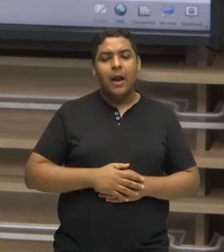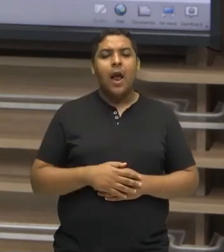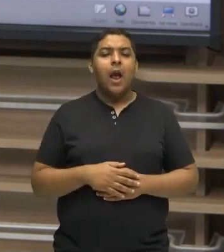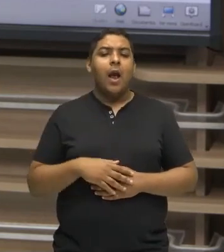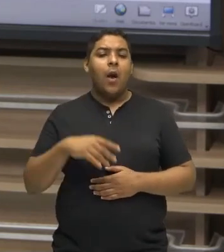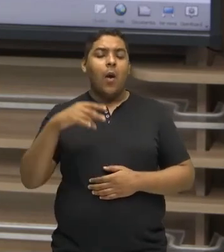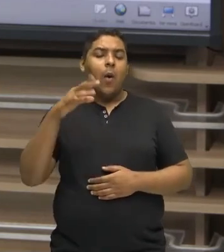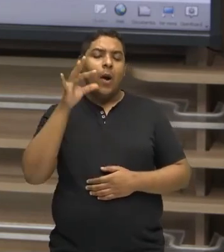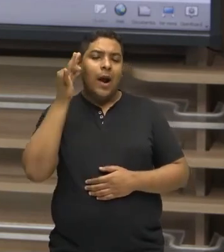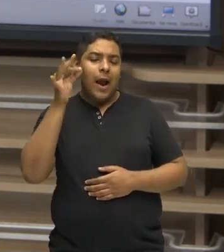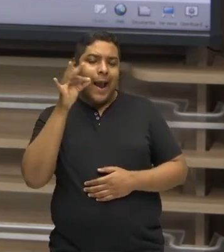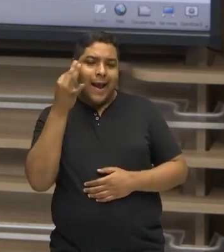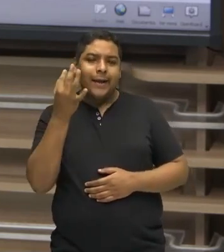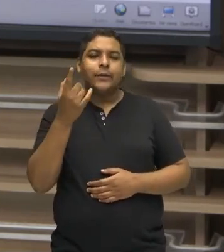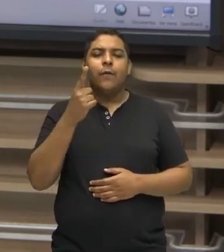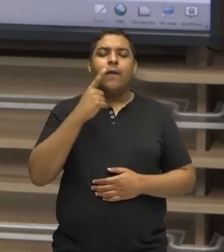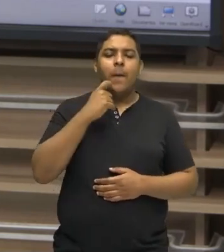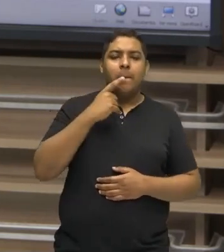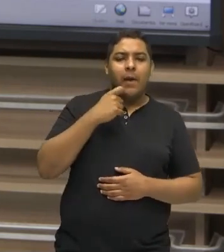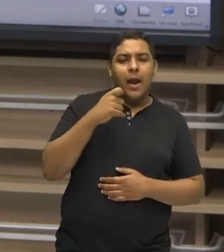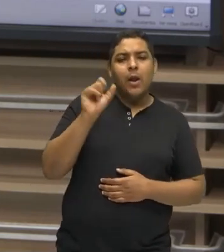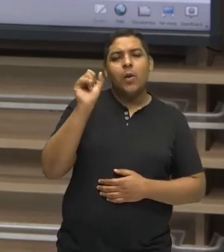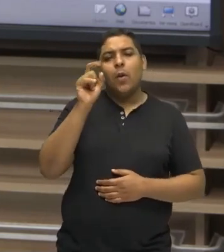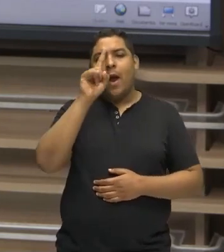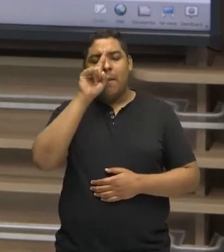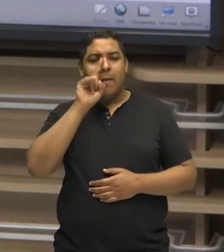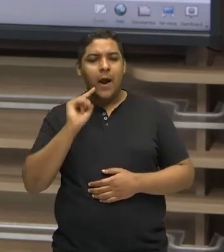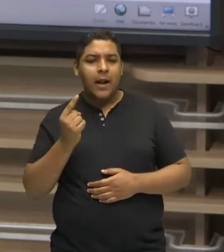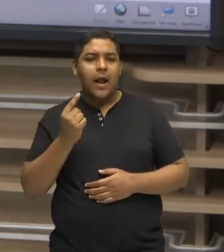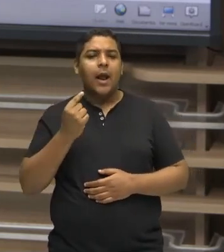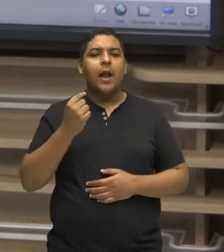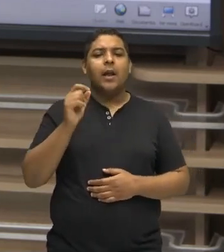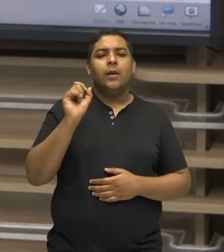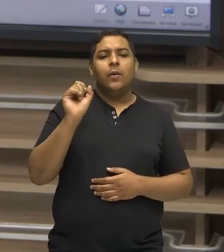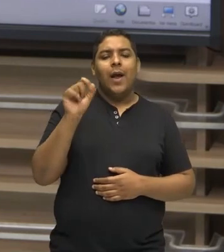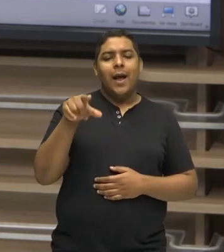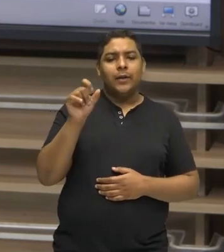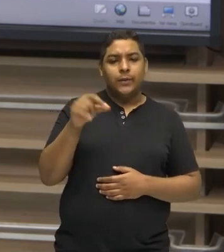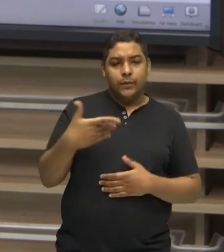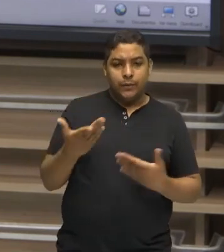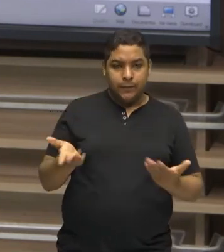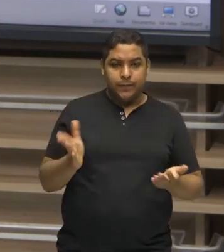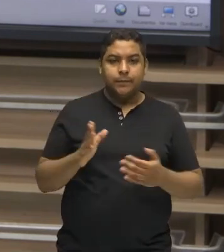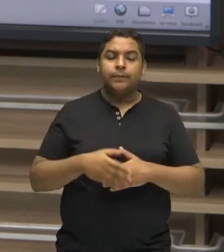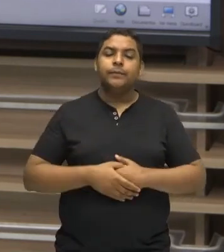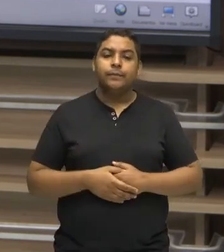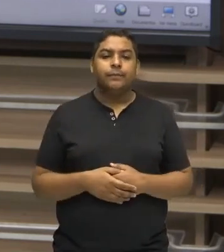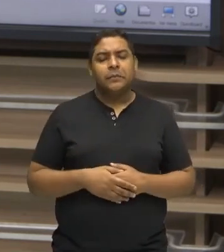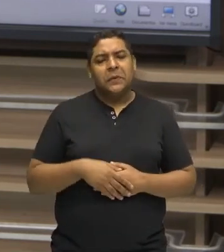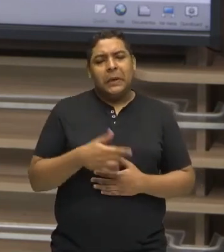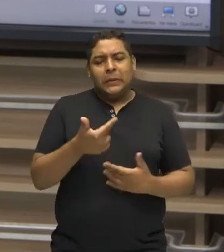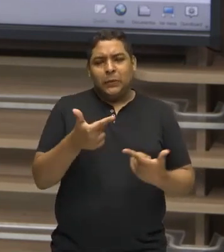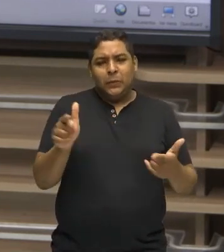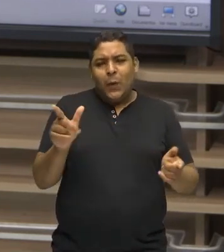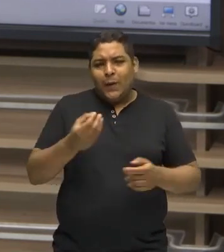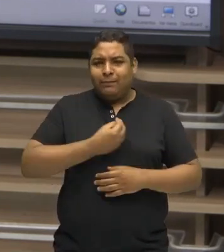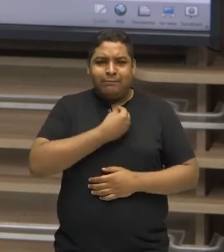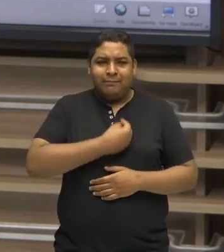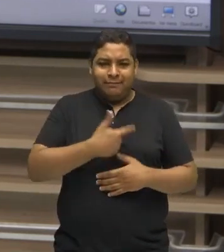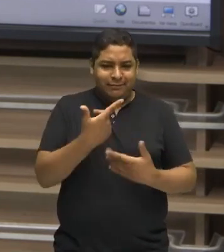vermelho, outro de amarelo, de azul. Será que existe gato dessas cores? Não, não existe, né? Então,